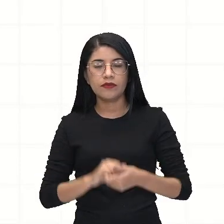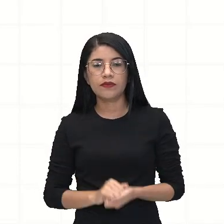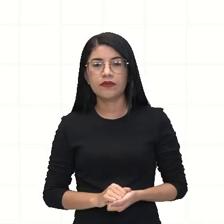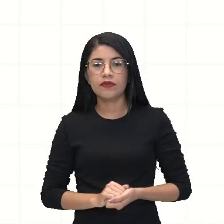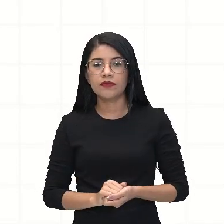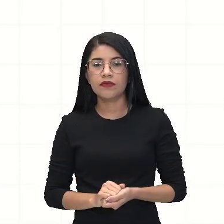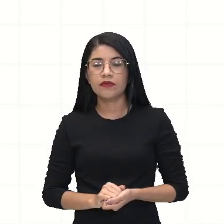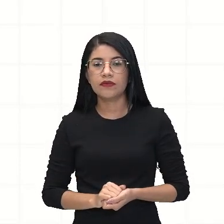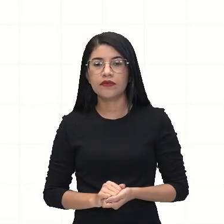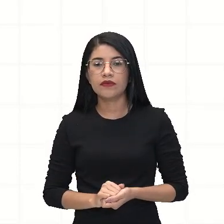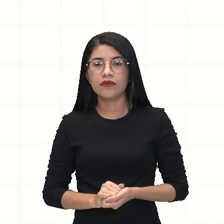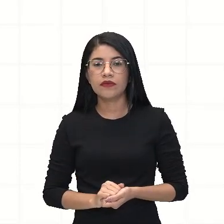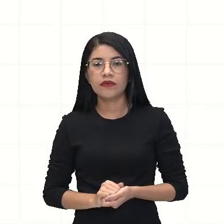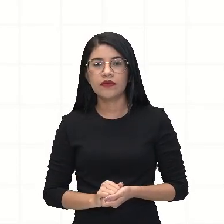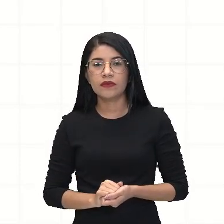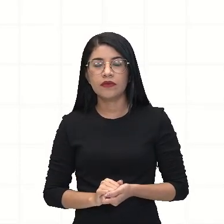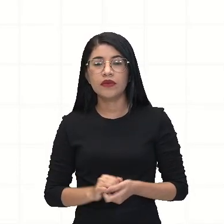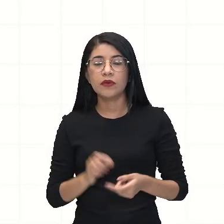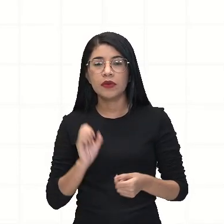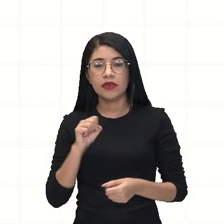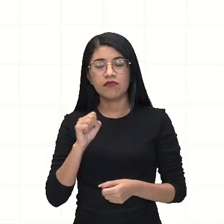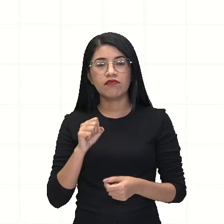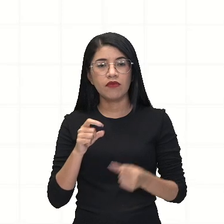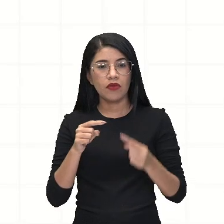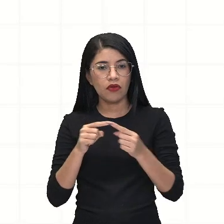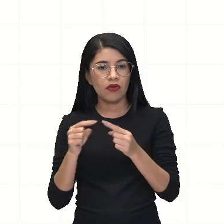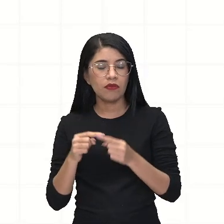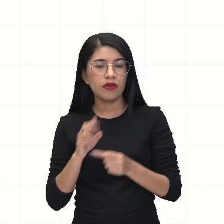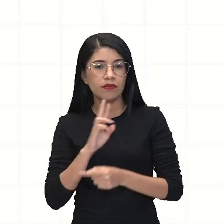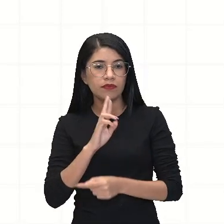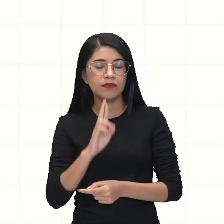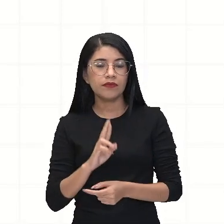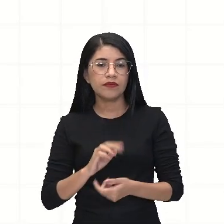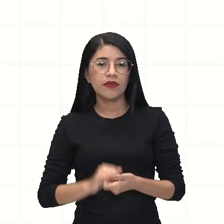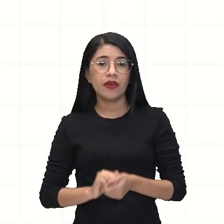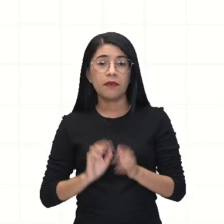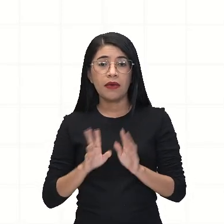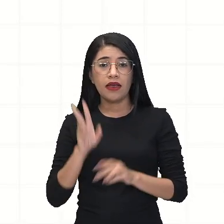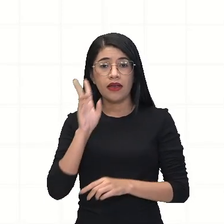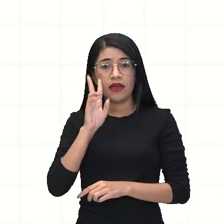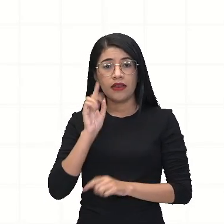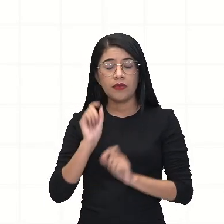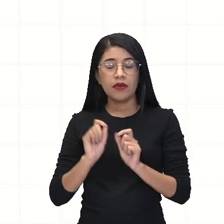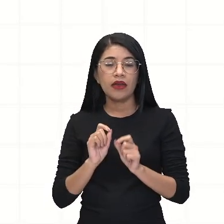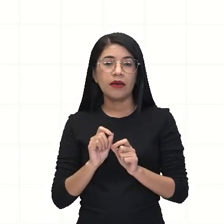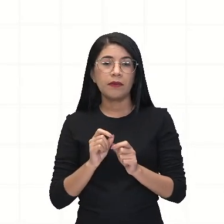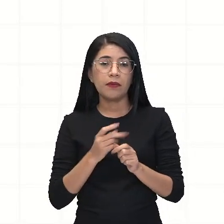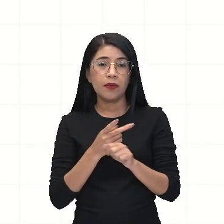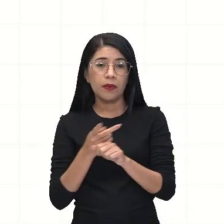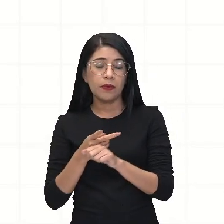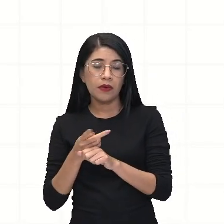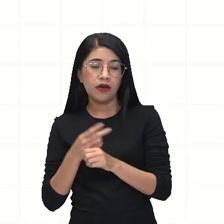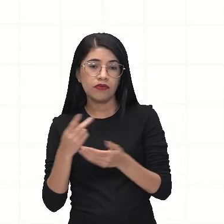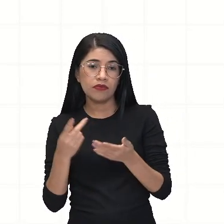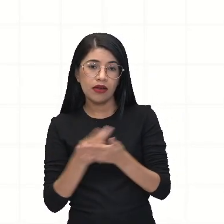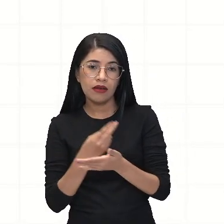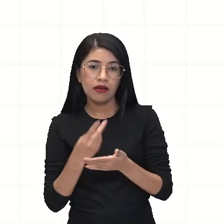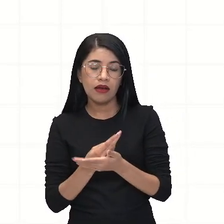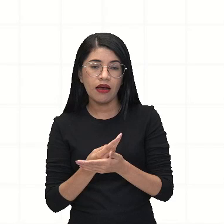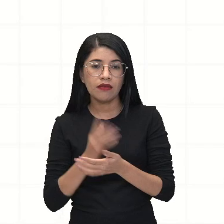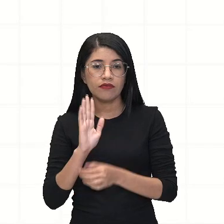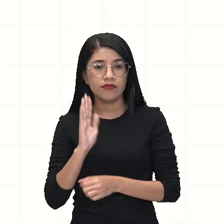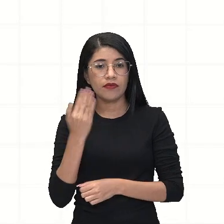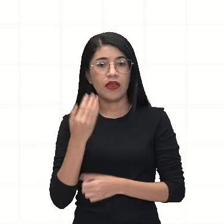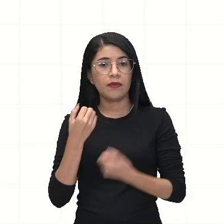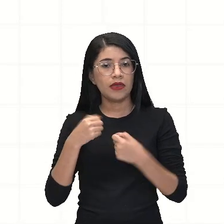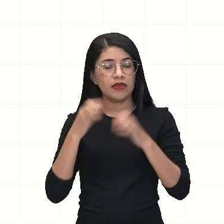uma reta? É verdade, né? Verdade. Lembrem que a gente está procurando a afirmativa que é falsa, né? É bem importante a gente